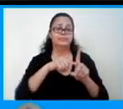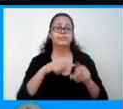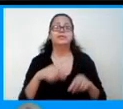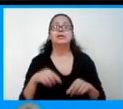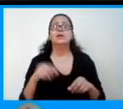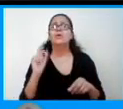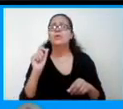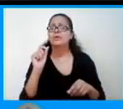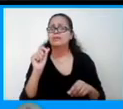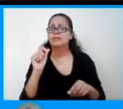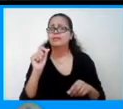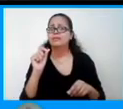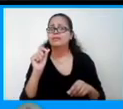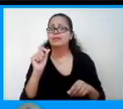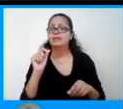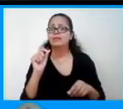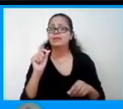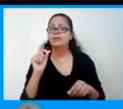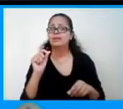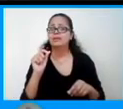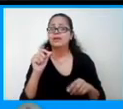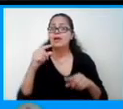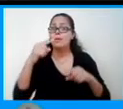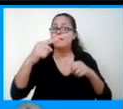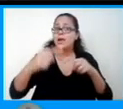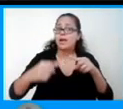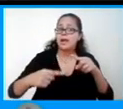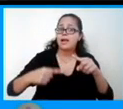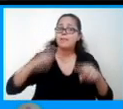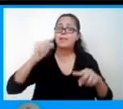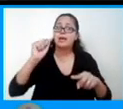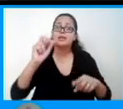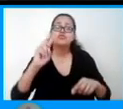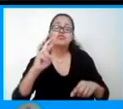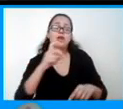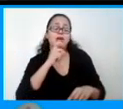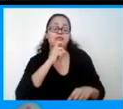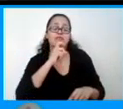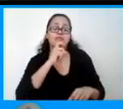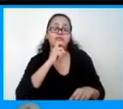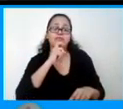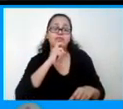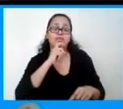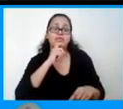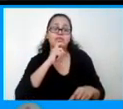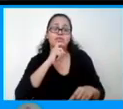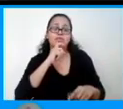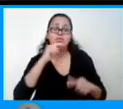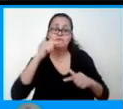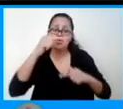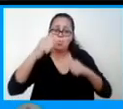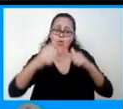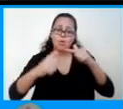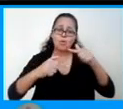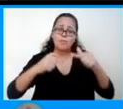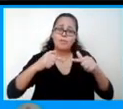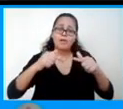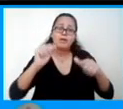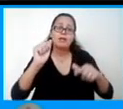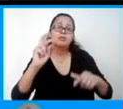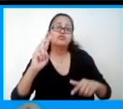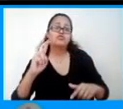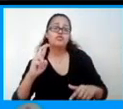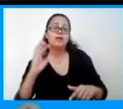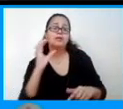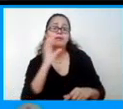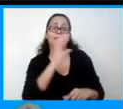que é a inversão térmica? É uma camada de ar frio que fica encoberta por outra de ar quente, alterando